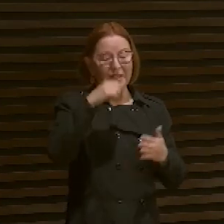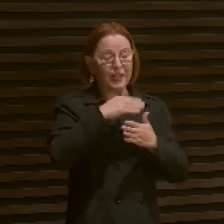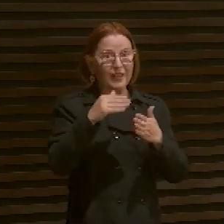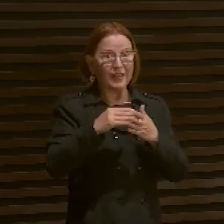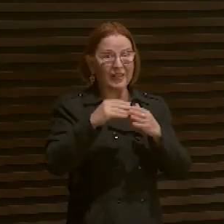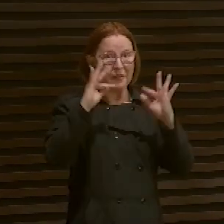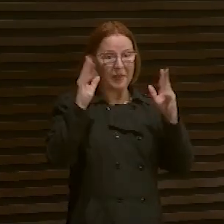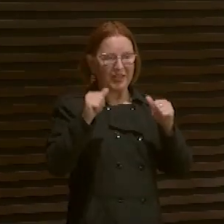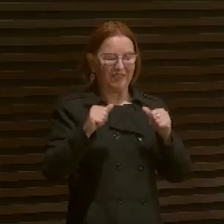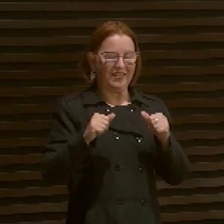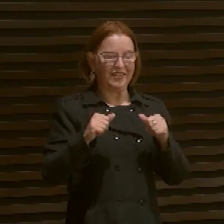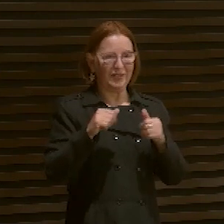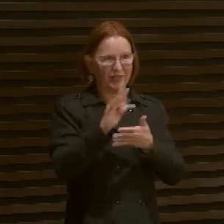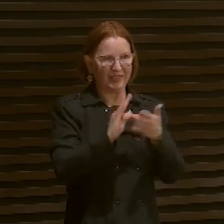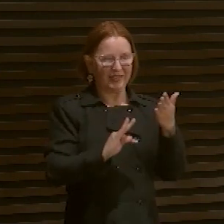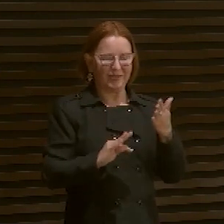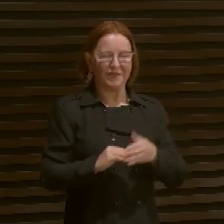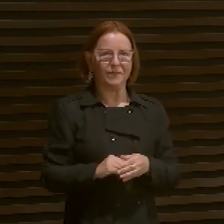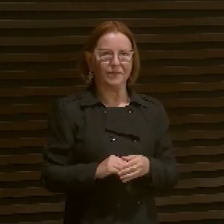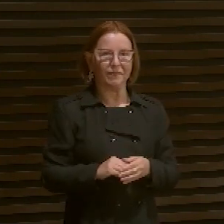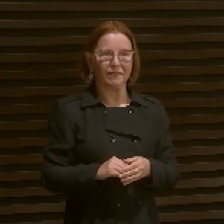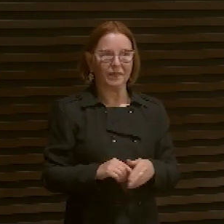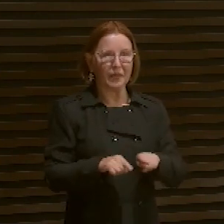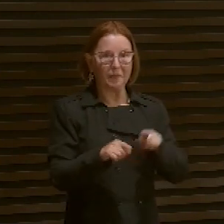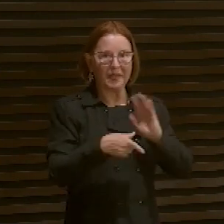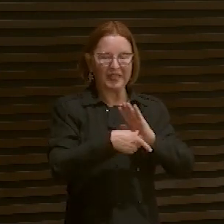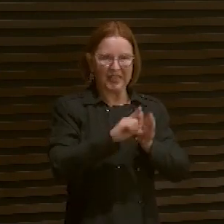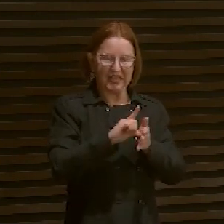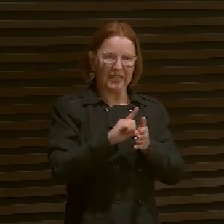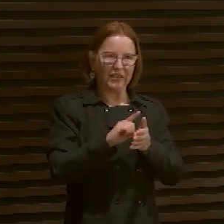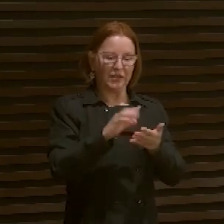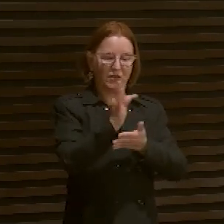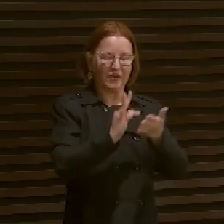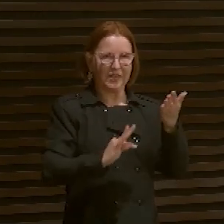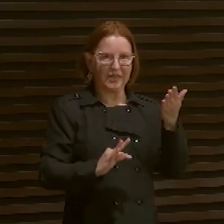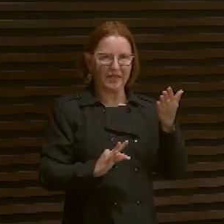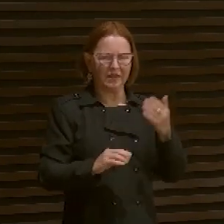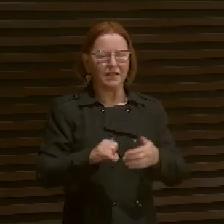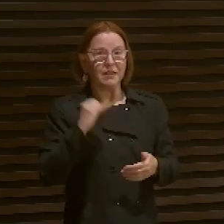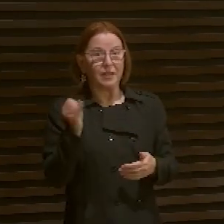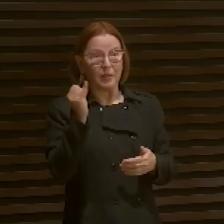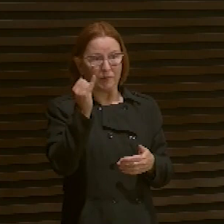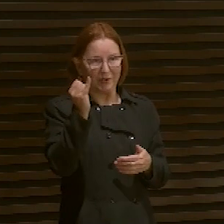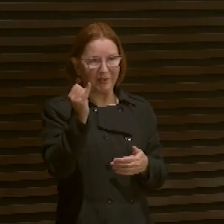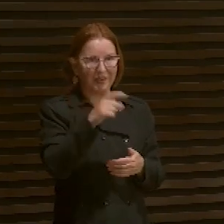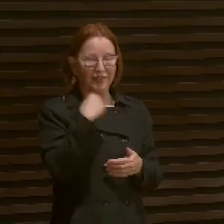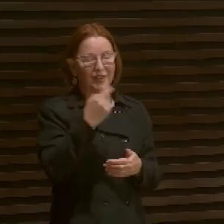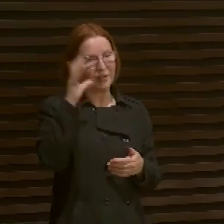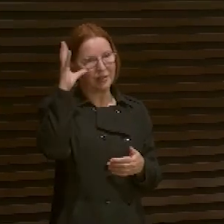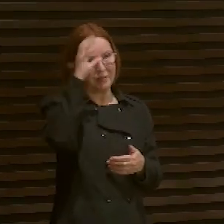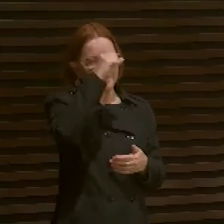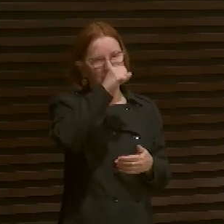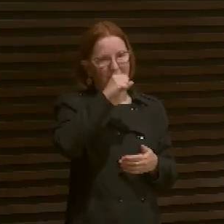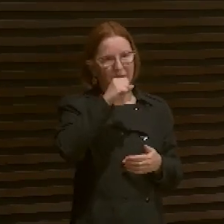estão. Antes de nós entrarmos no texto, é muito importante, irmãos, que nós compreendamos o